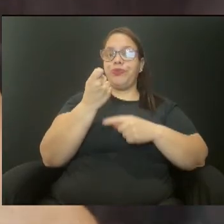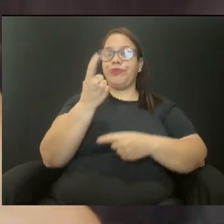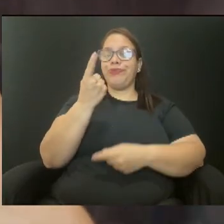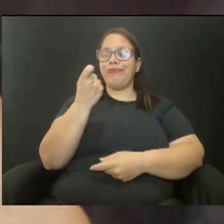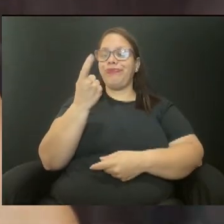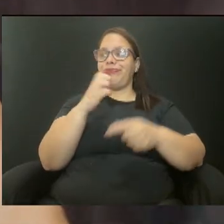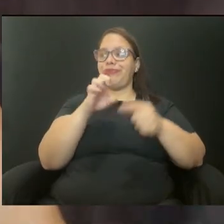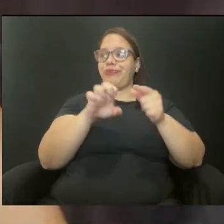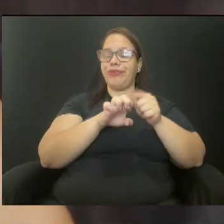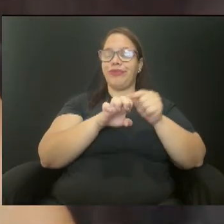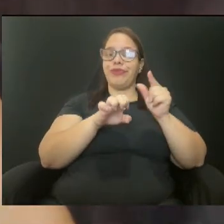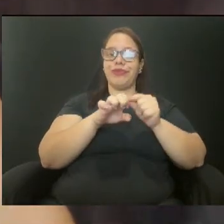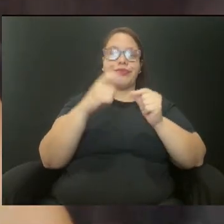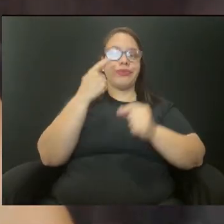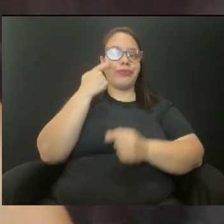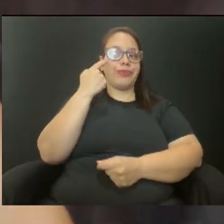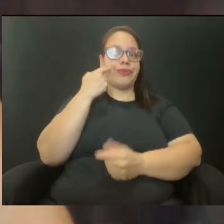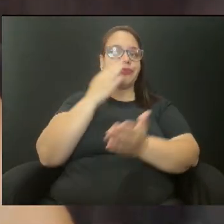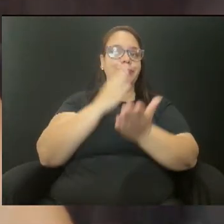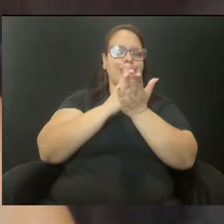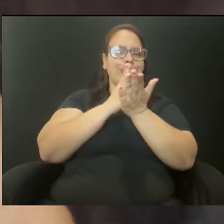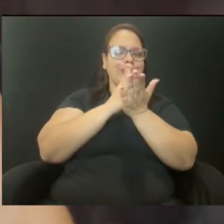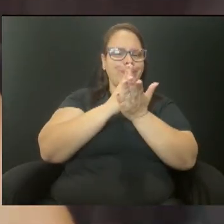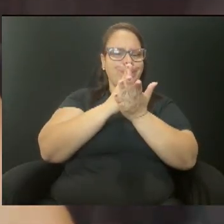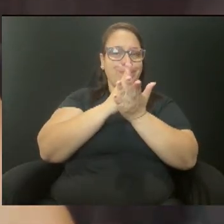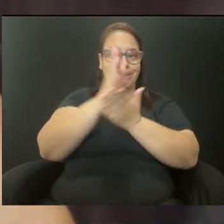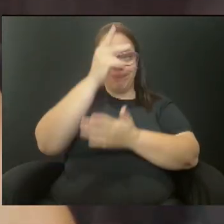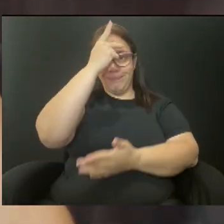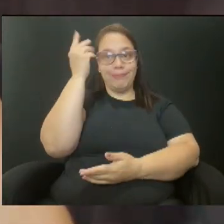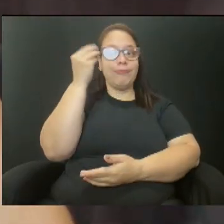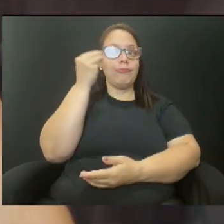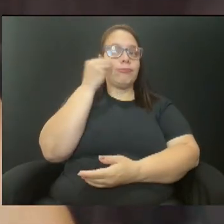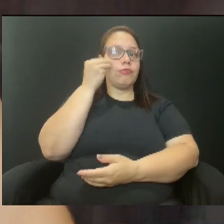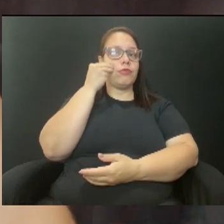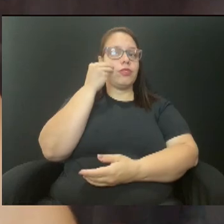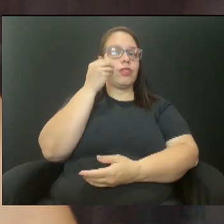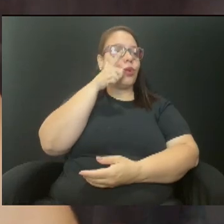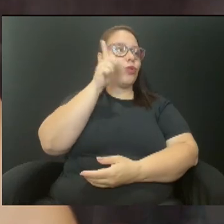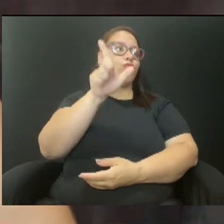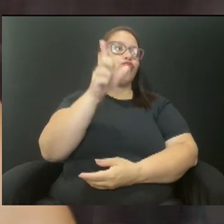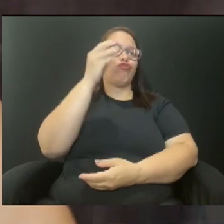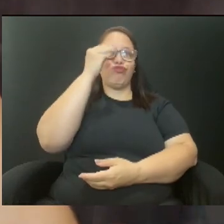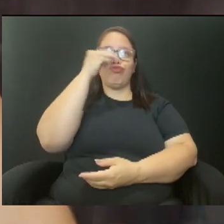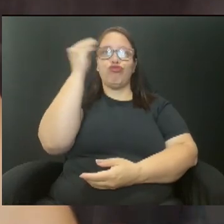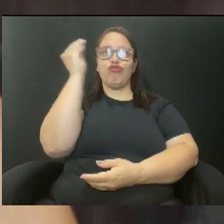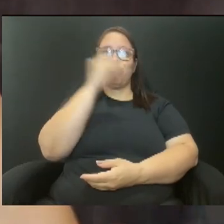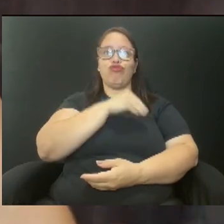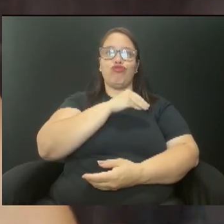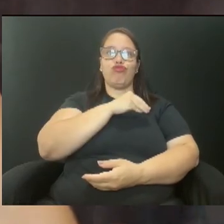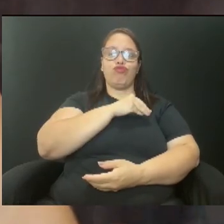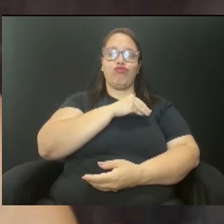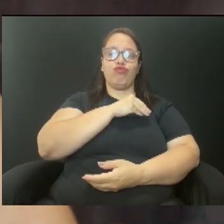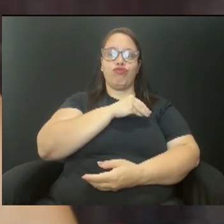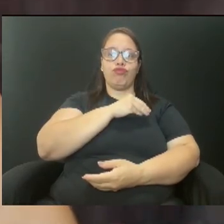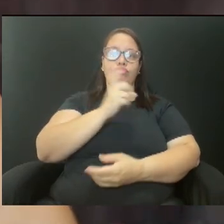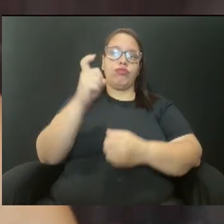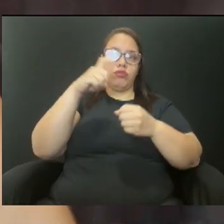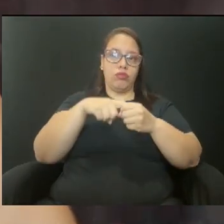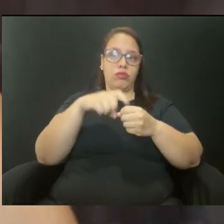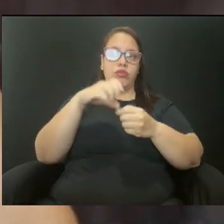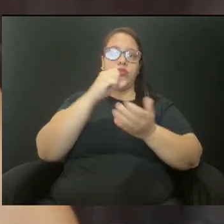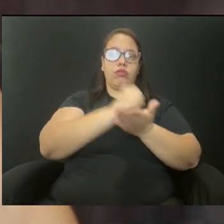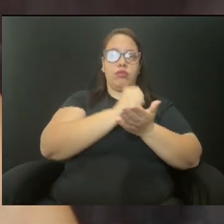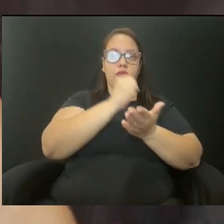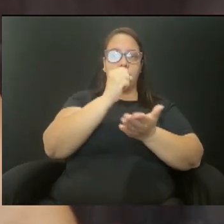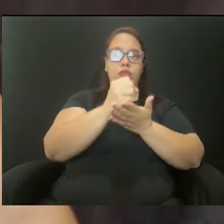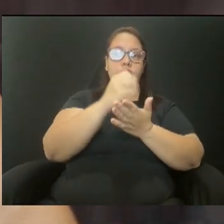que no caminho tem muitas pessoas que tentam e não conseguem e acabam frustradas ou acabam voltando ali ao mercado de trabalho. Então, o